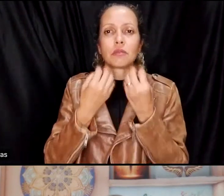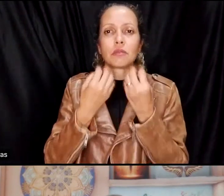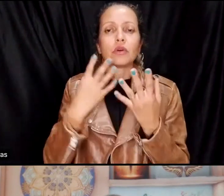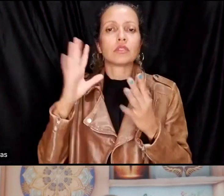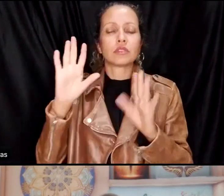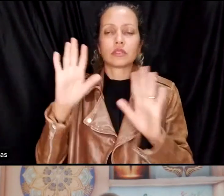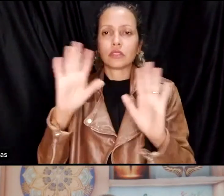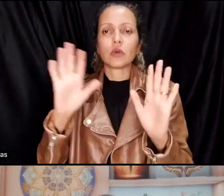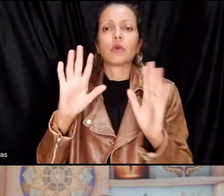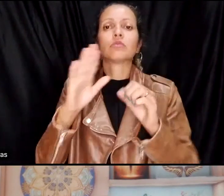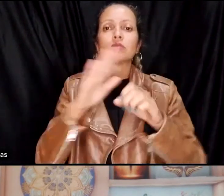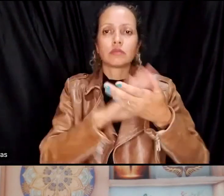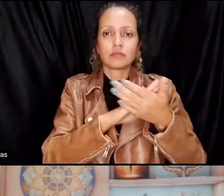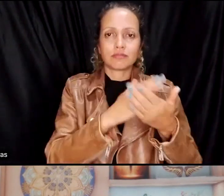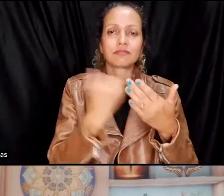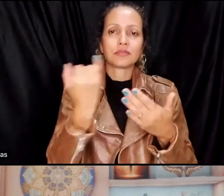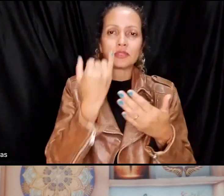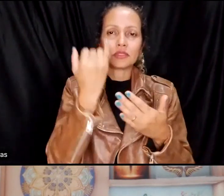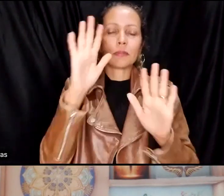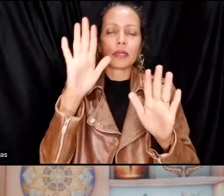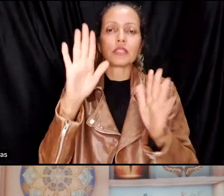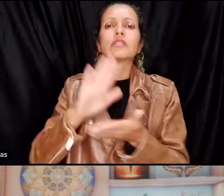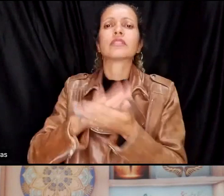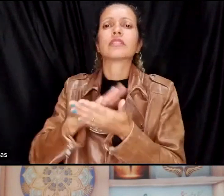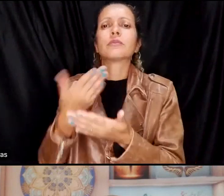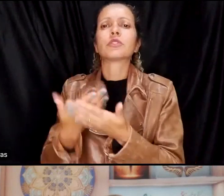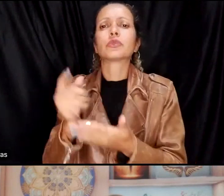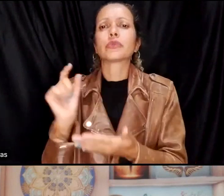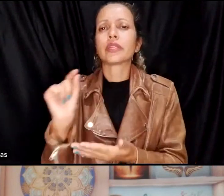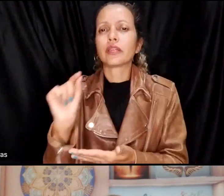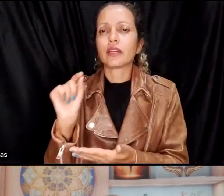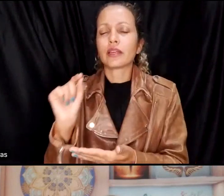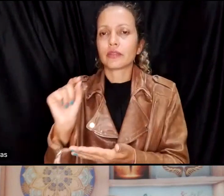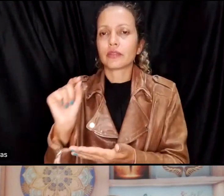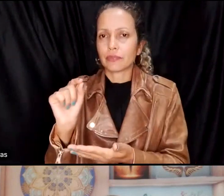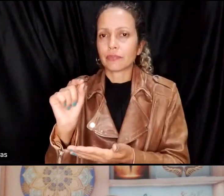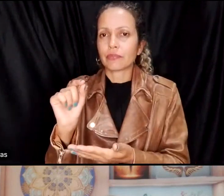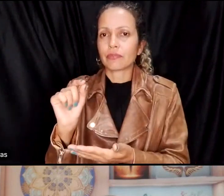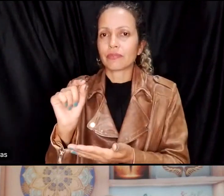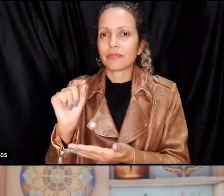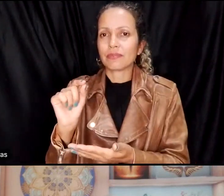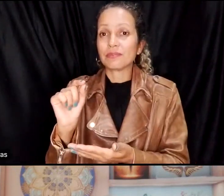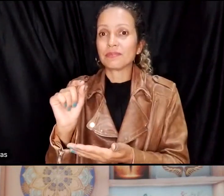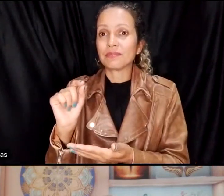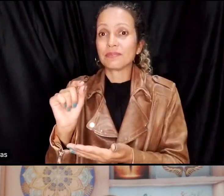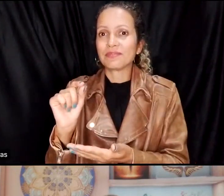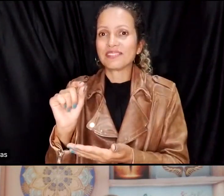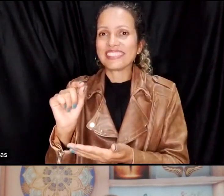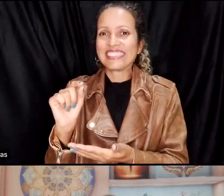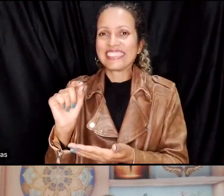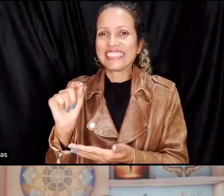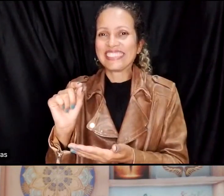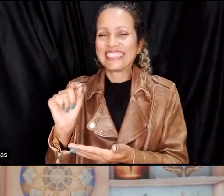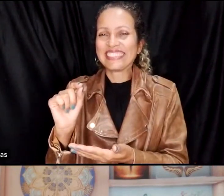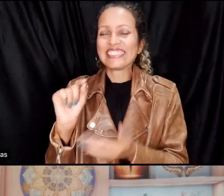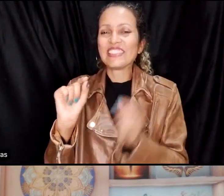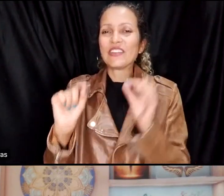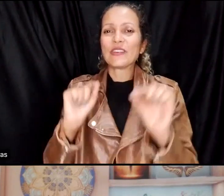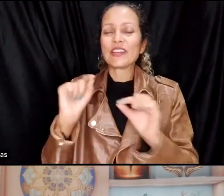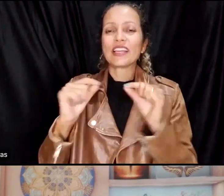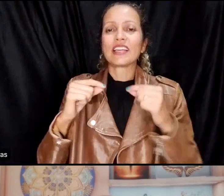Mas, o que que faz o intérprete? Ele, olha lá, a Thalita está aqui. Ela traduz